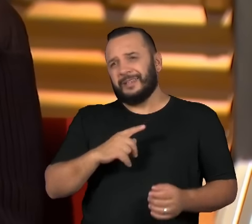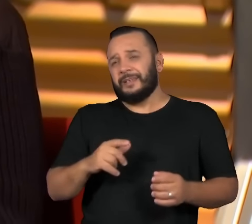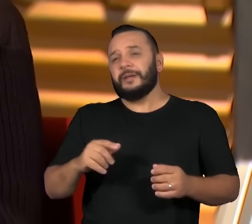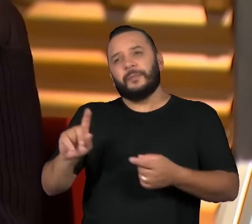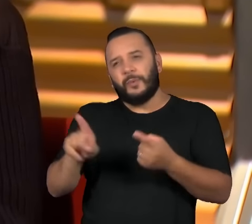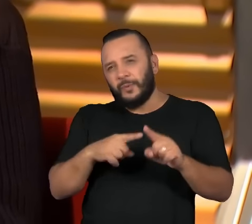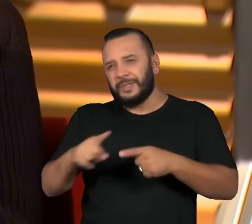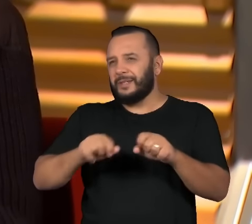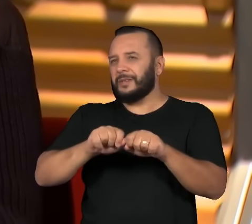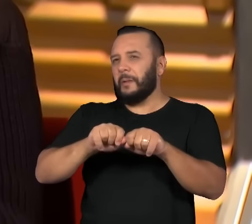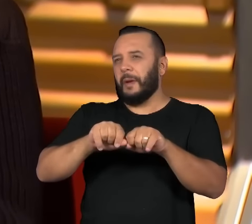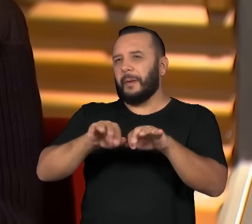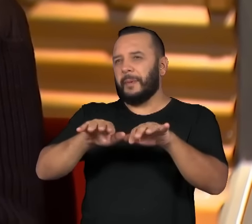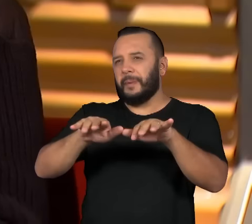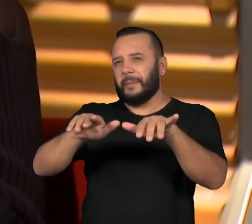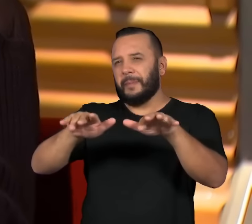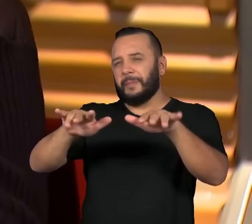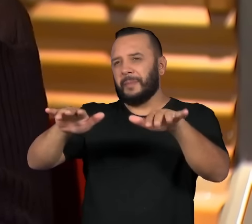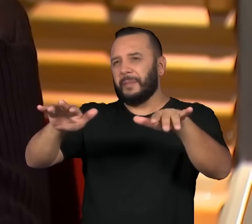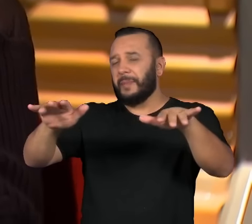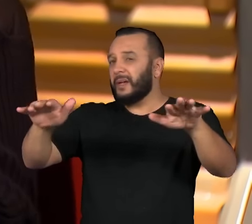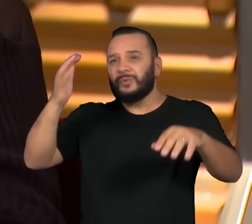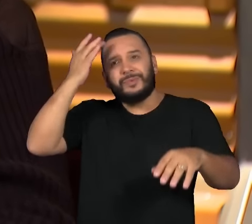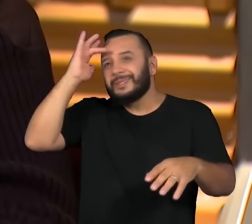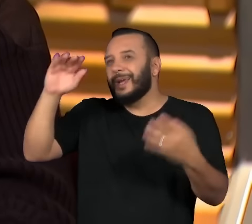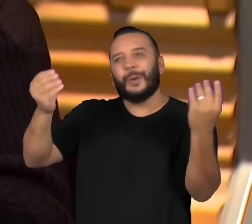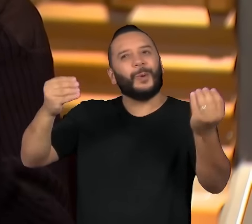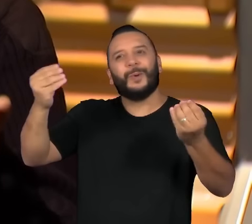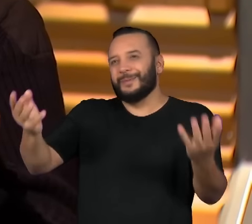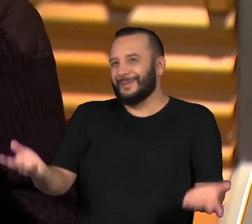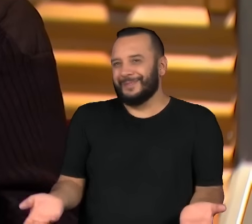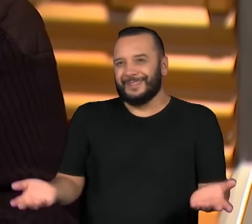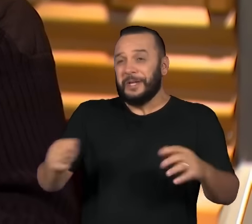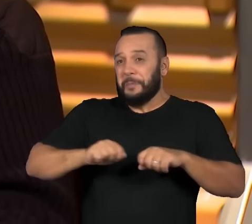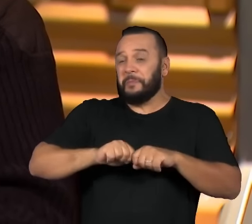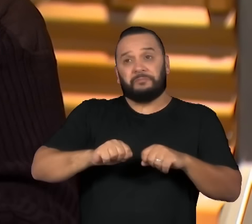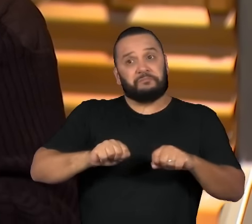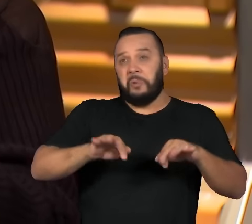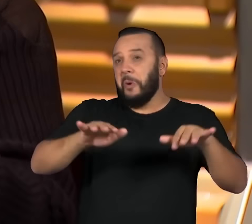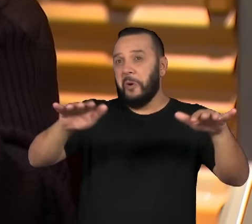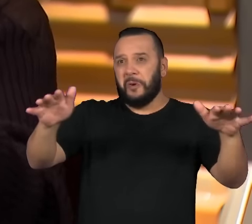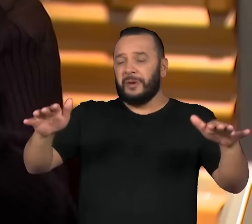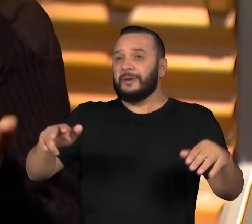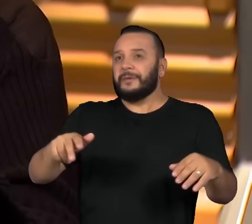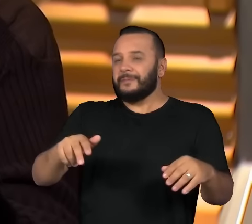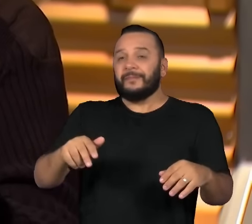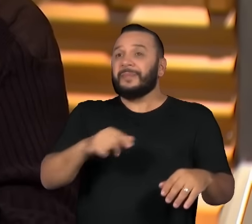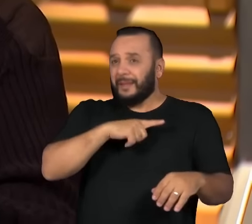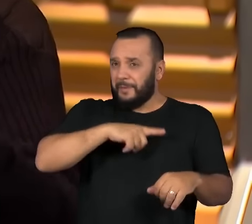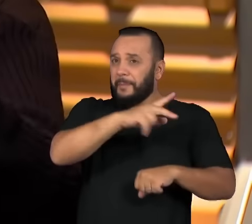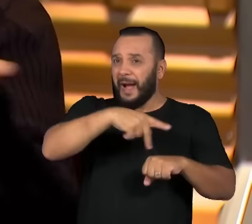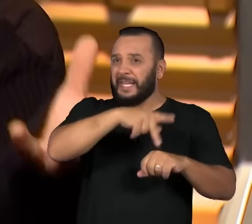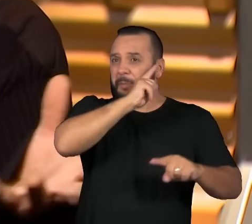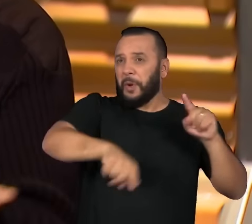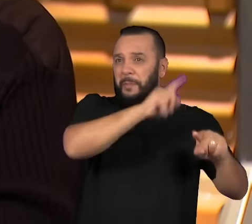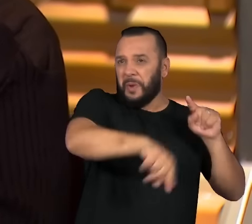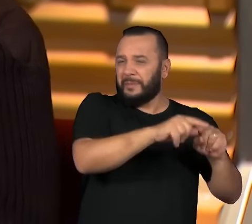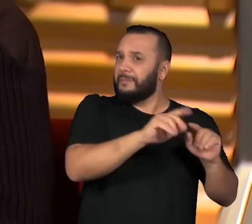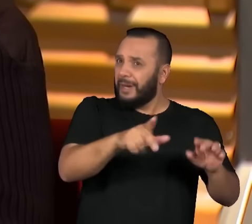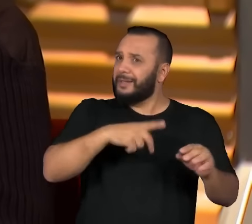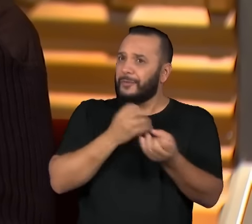chegam. Não sei como, mas de alguma forma, né, seja a censura que for, chega